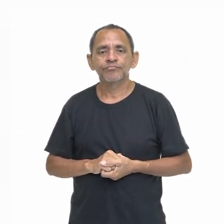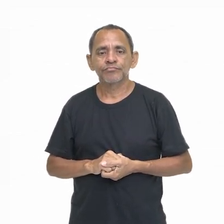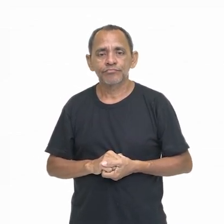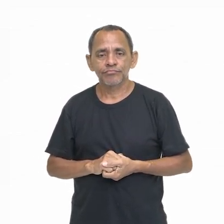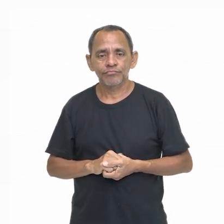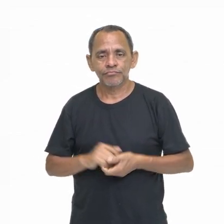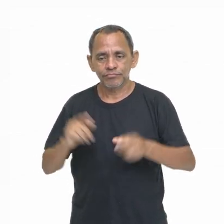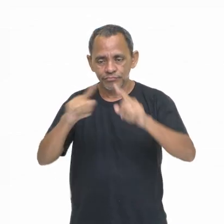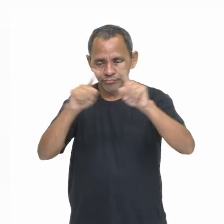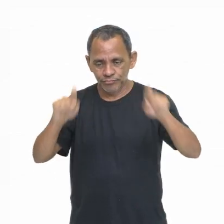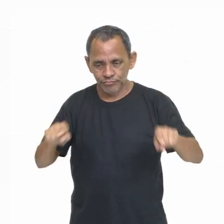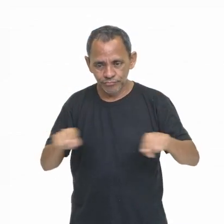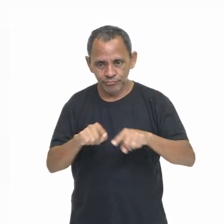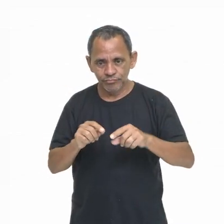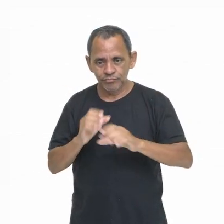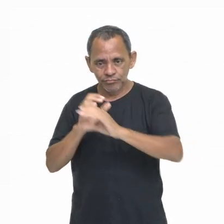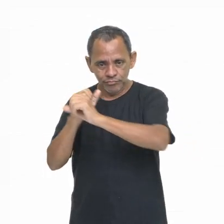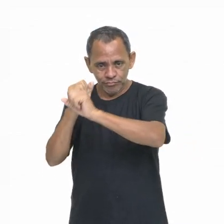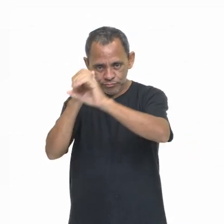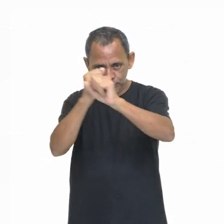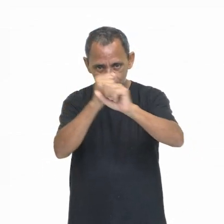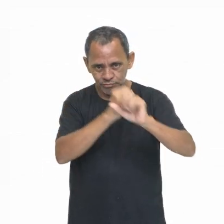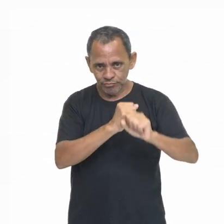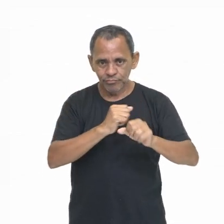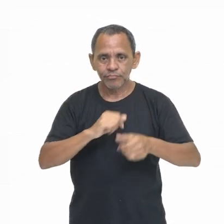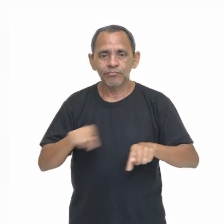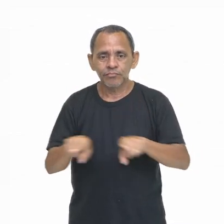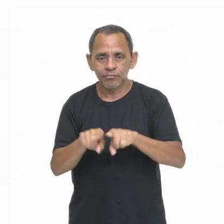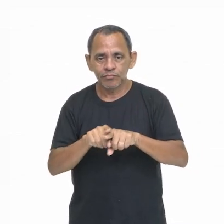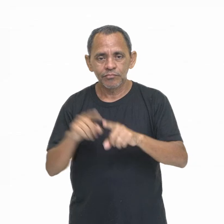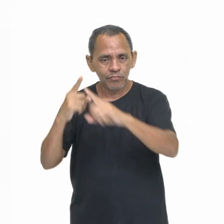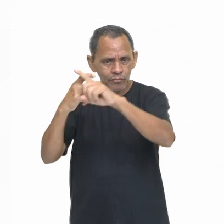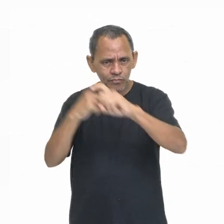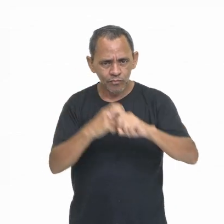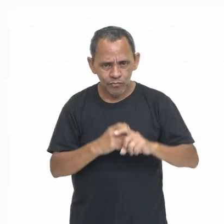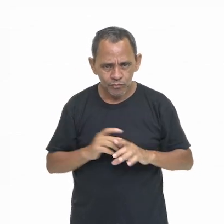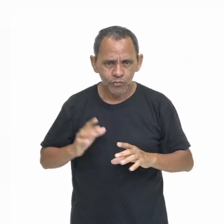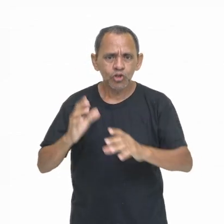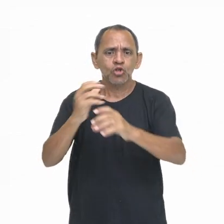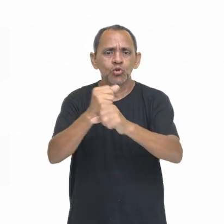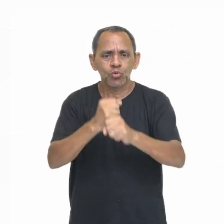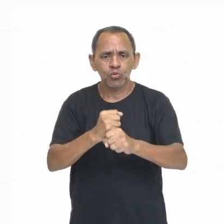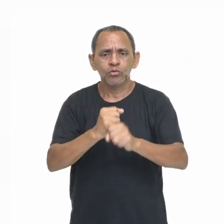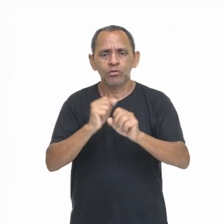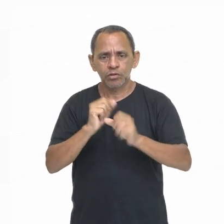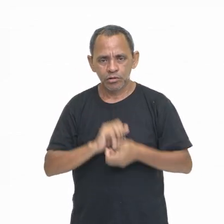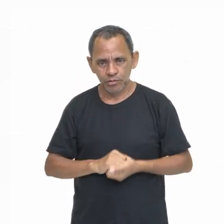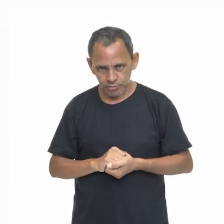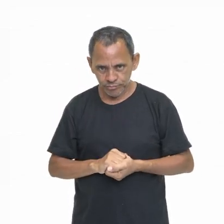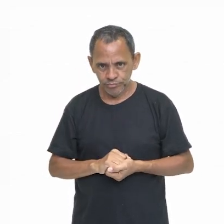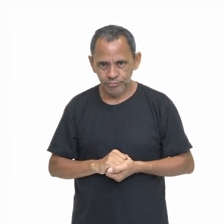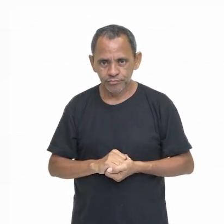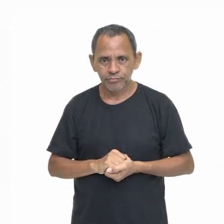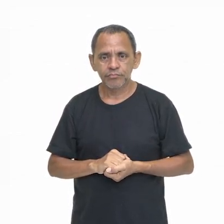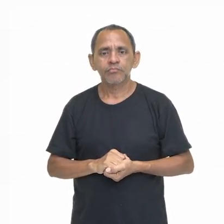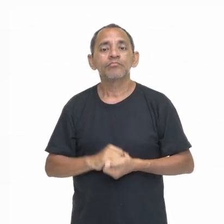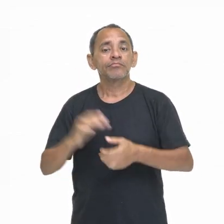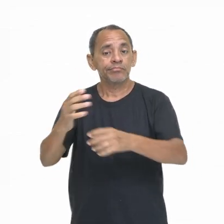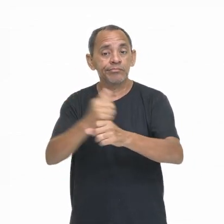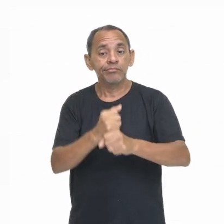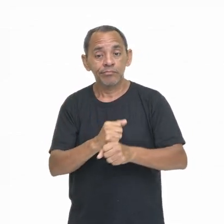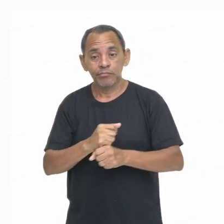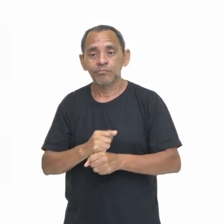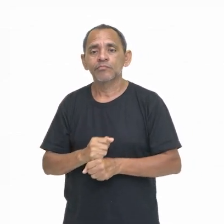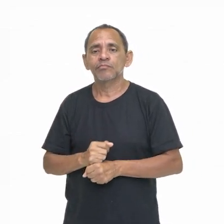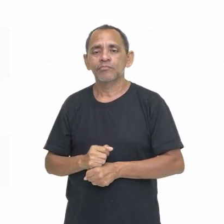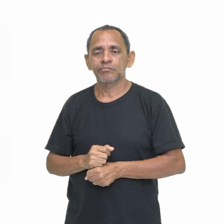foi o perímetro. Então, o perímetro de um polígono é a soma das medidas de seus lados. Nós tivemos,